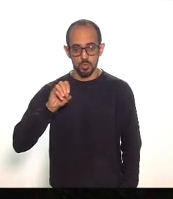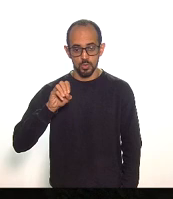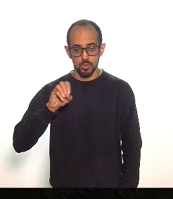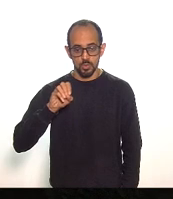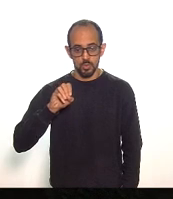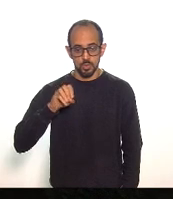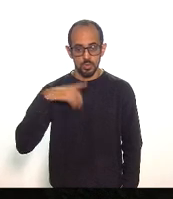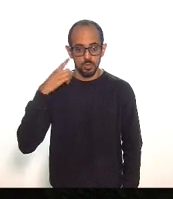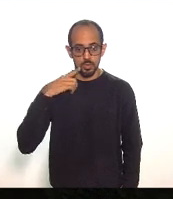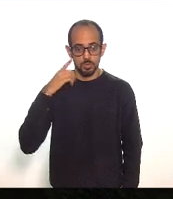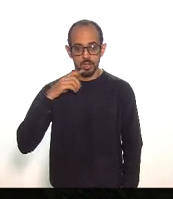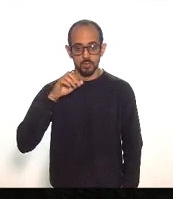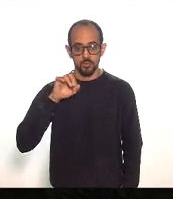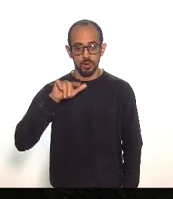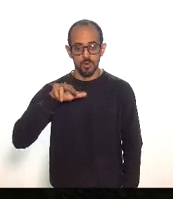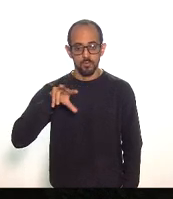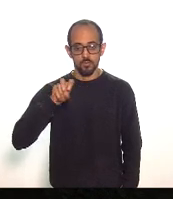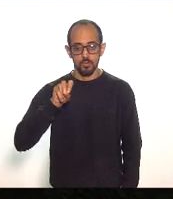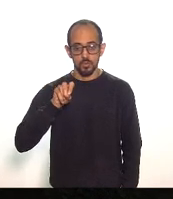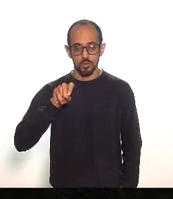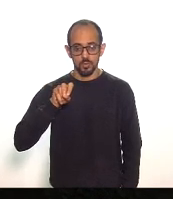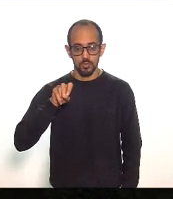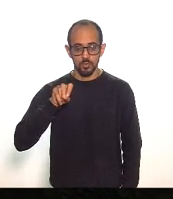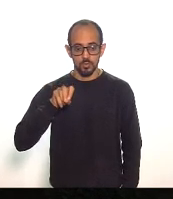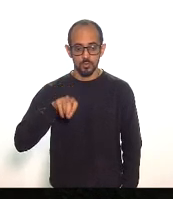Deputado Fábio Silva.